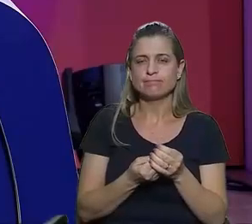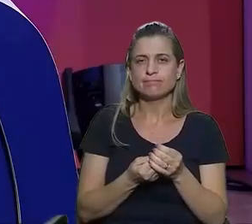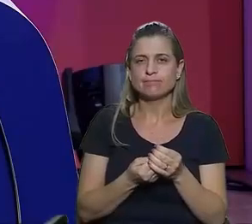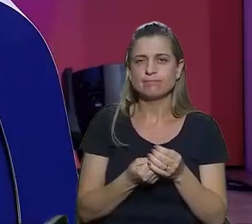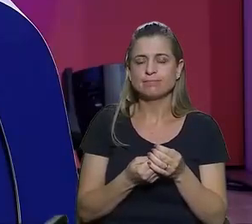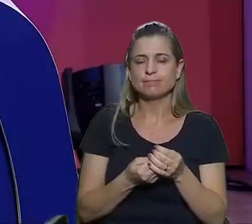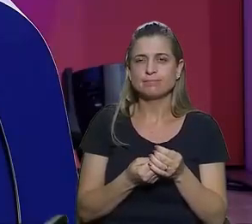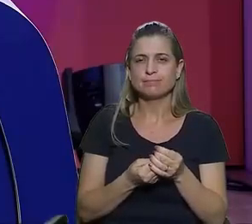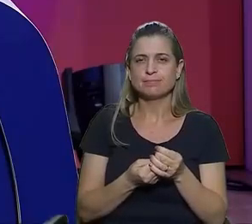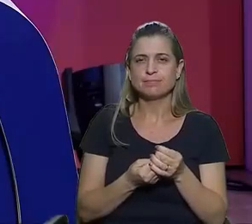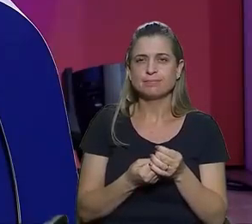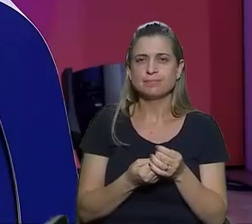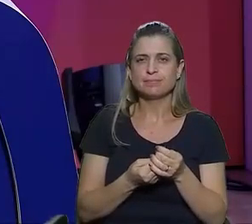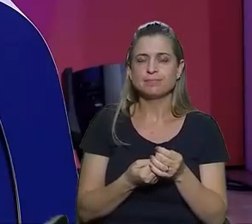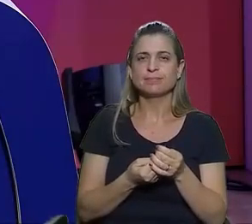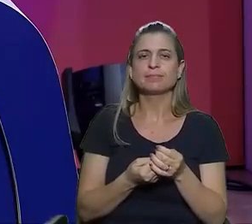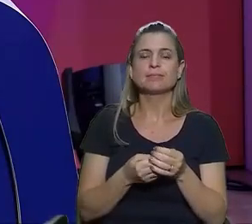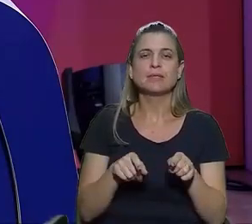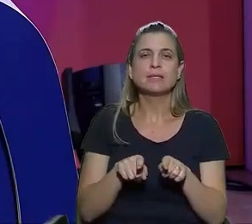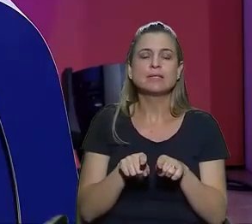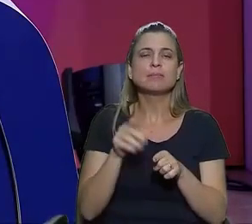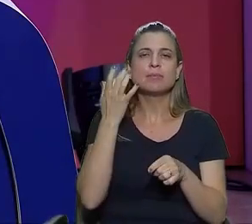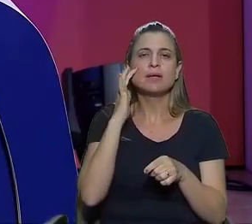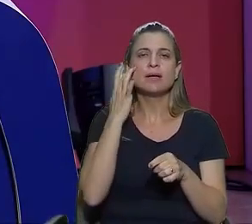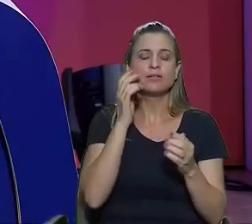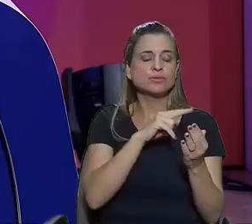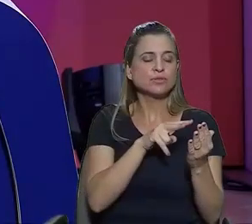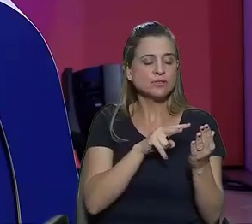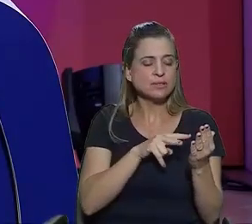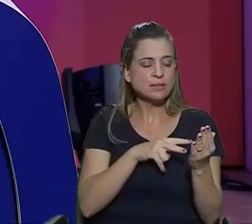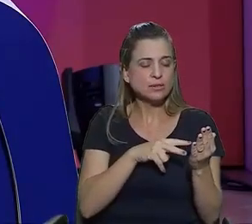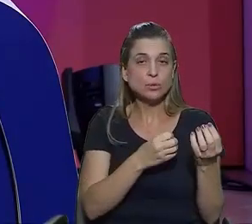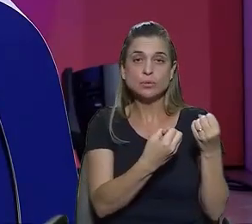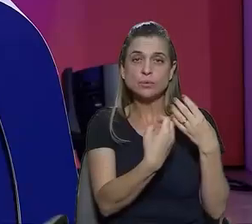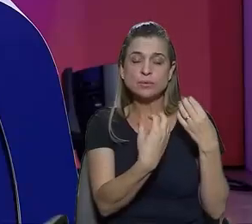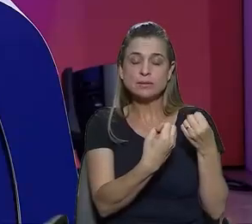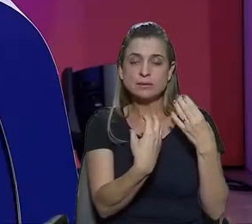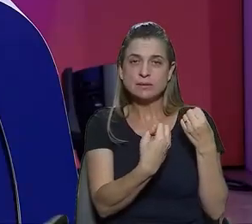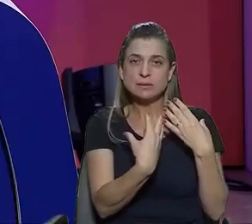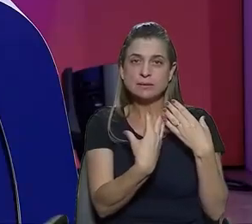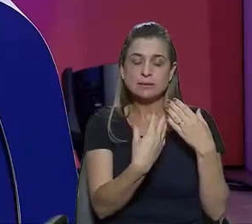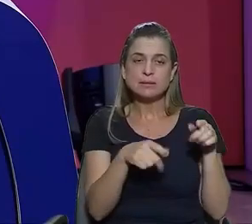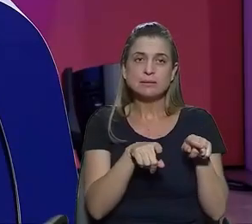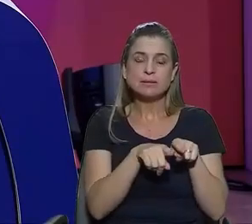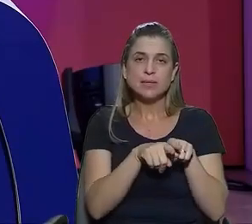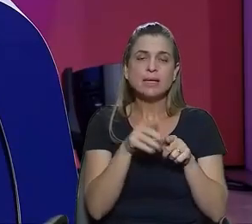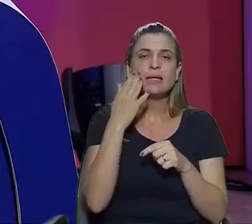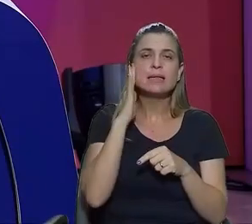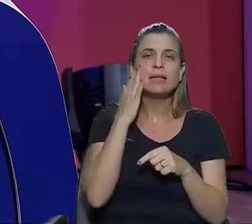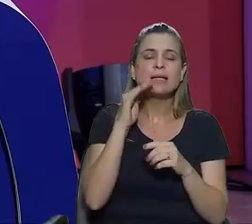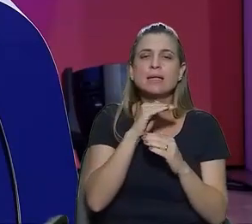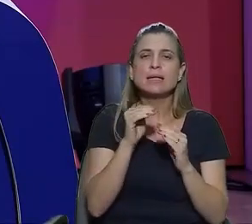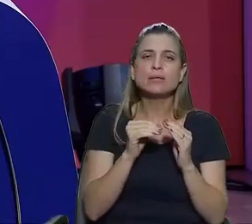né? Eu acho que a leitura também nos ensina a não só entrar em desacordo, mas compreender que nem tudo você